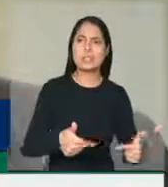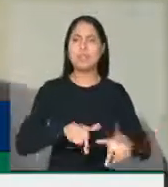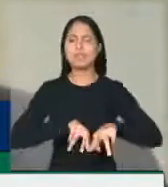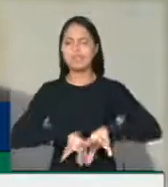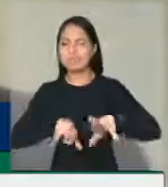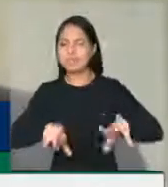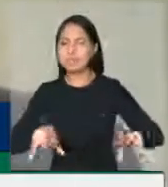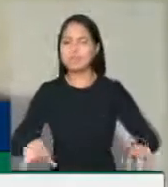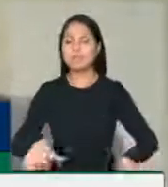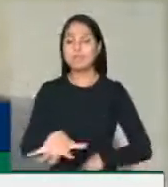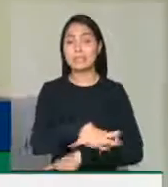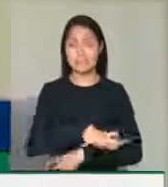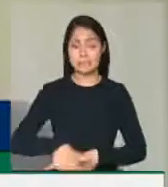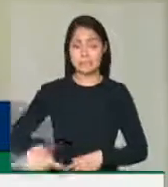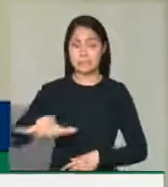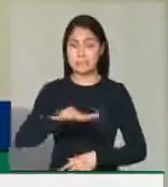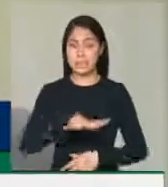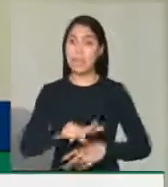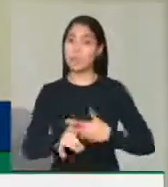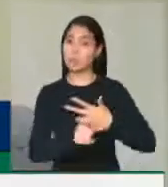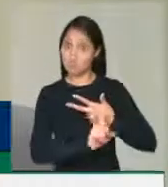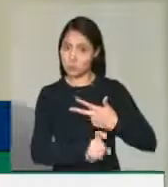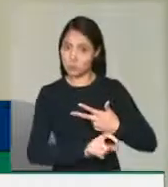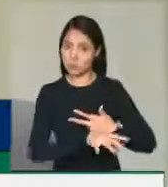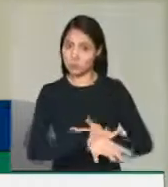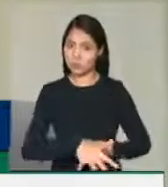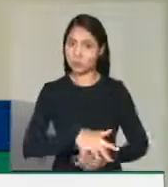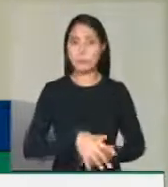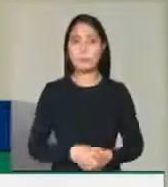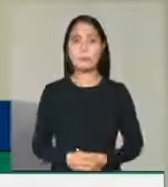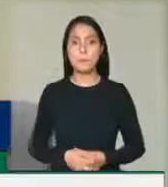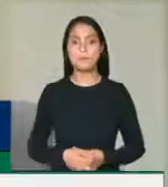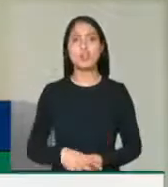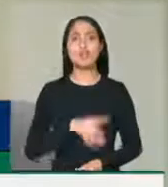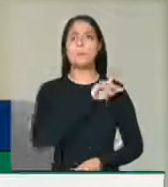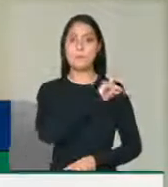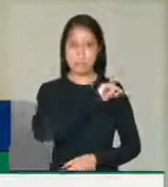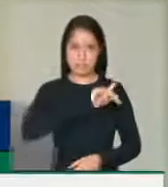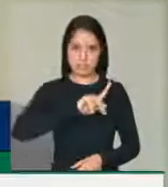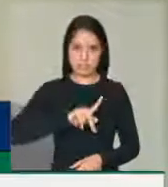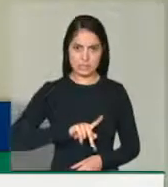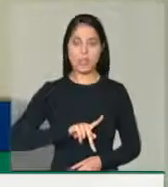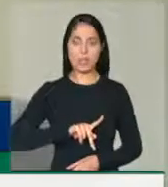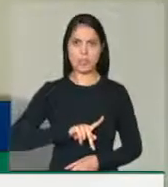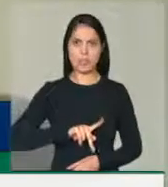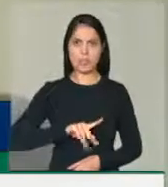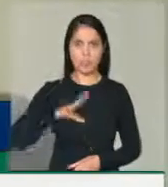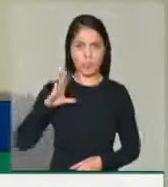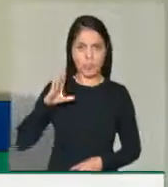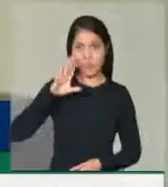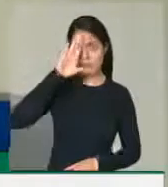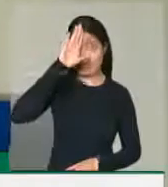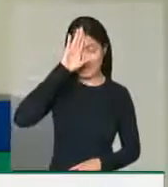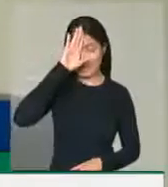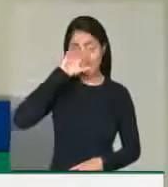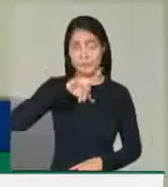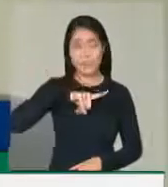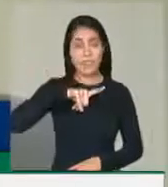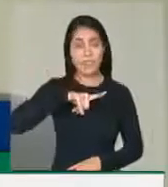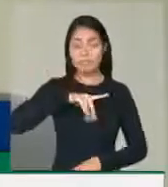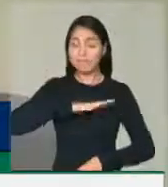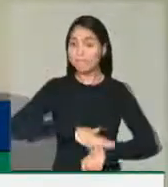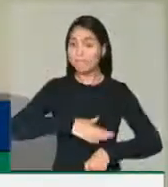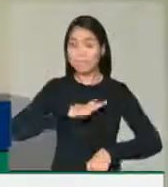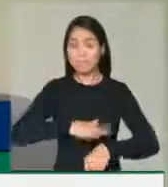no universo do poder executivo presidente da república tem como o arquivo com o sacar